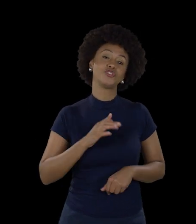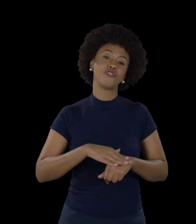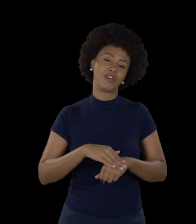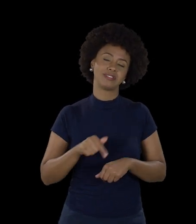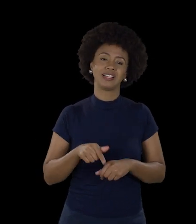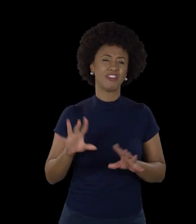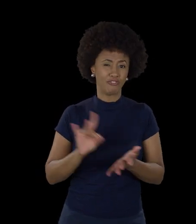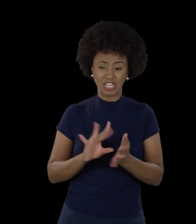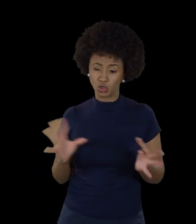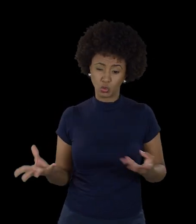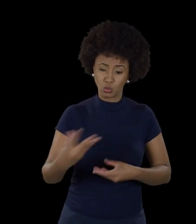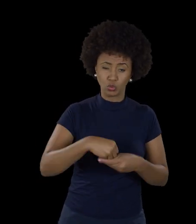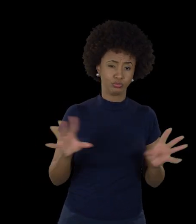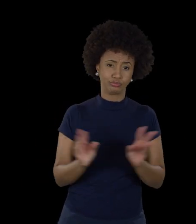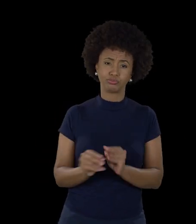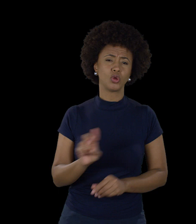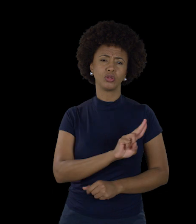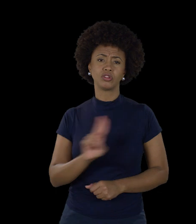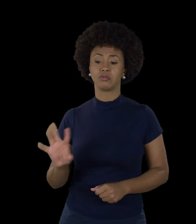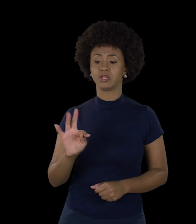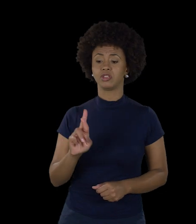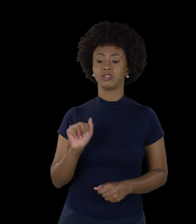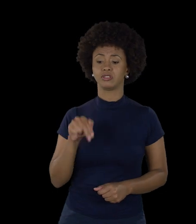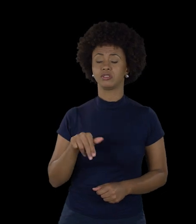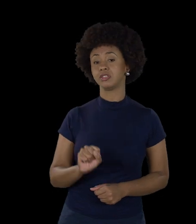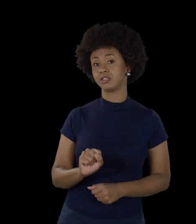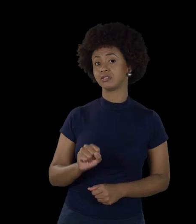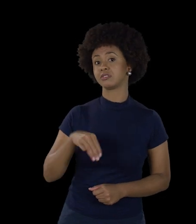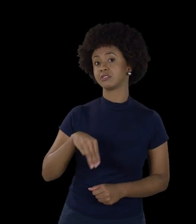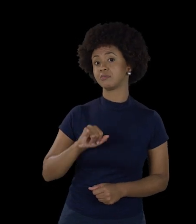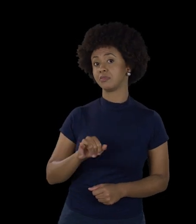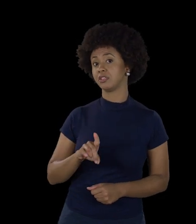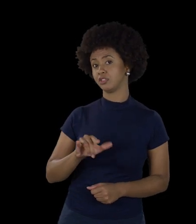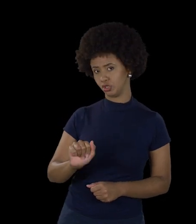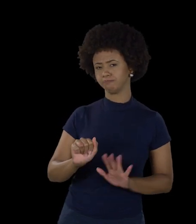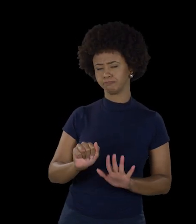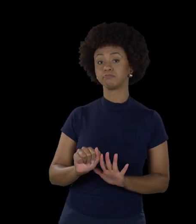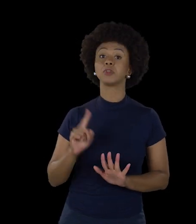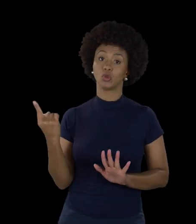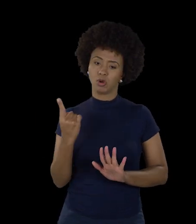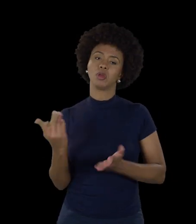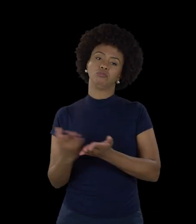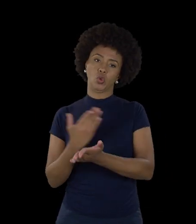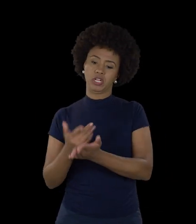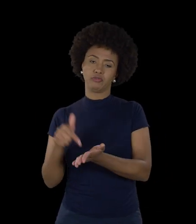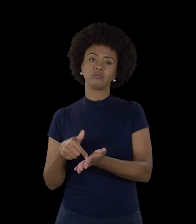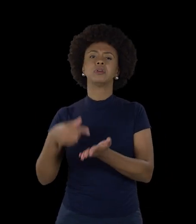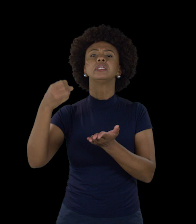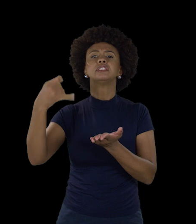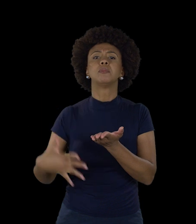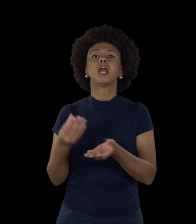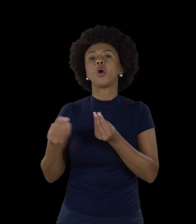O livro, ele contém informações sobre o lado histórico e cultural do Estado,